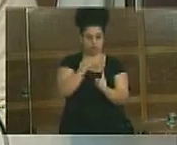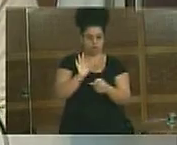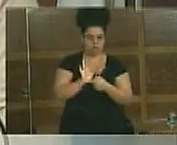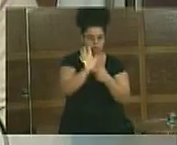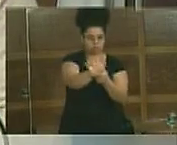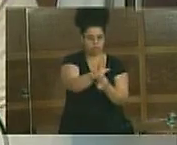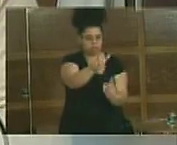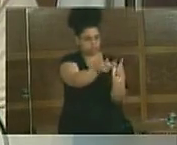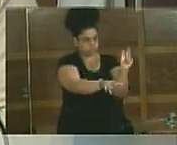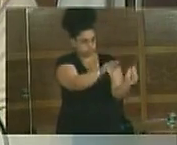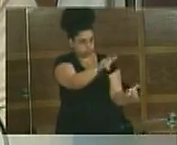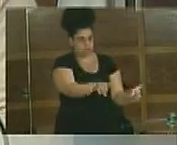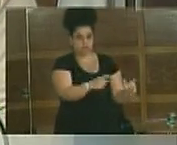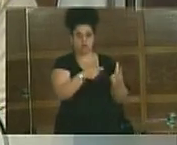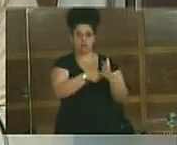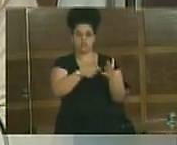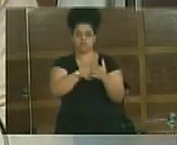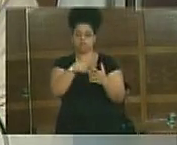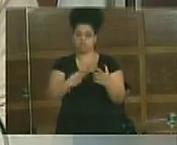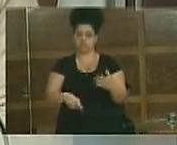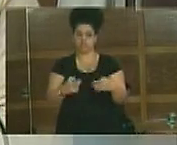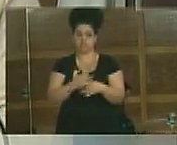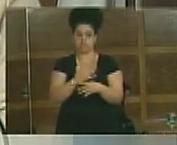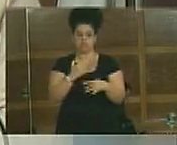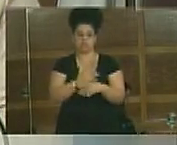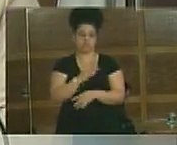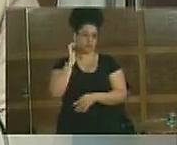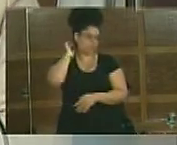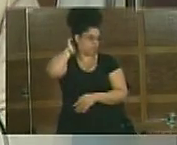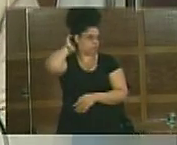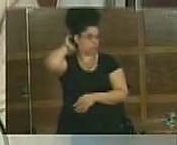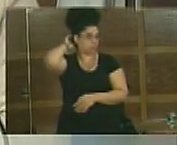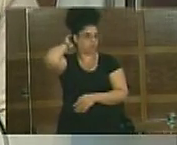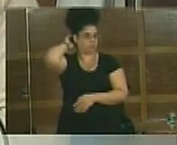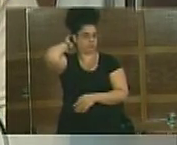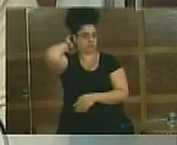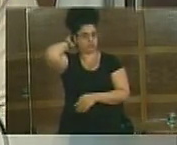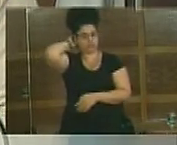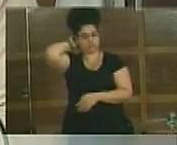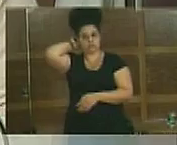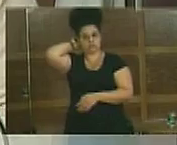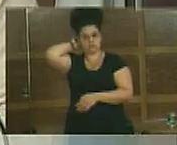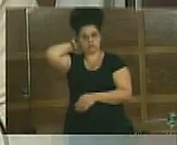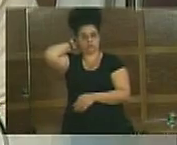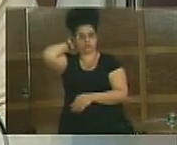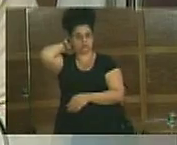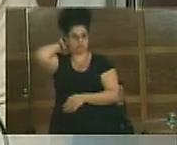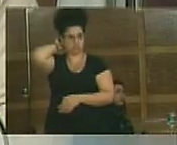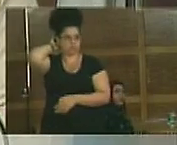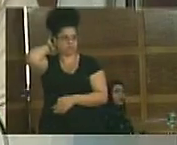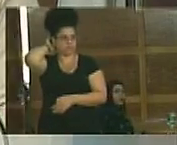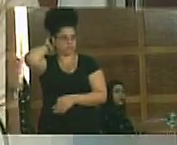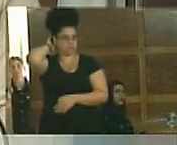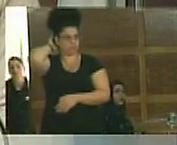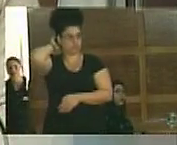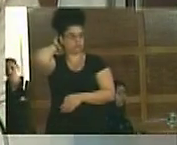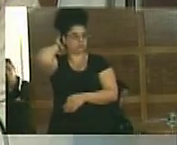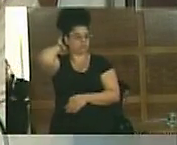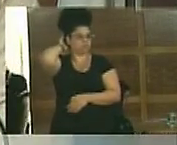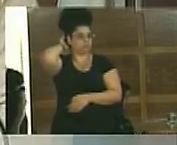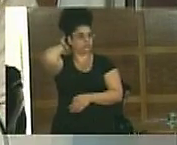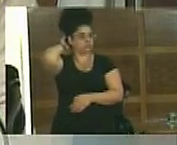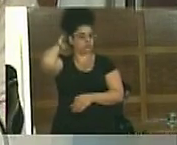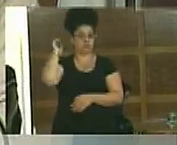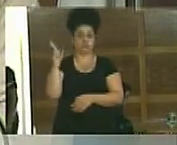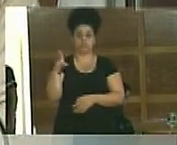nossa. E o mal só vem prevalecendo porque ele está se sentindo em casa. Ele está se sentindo